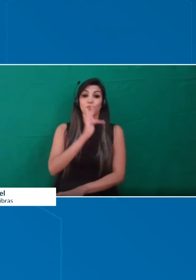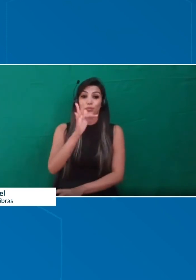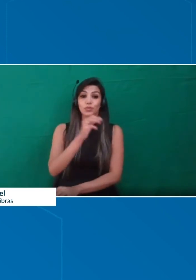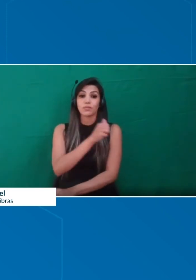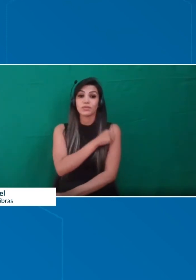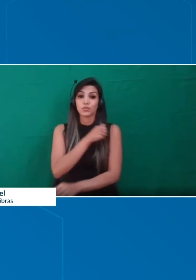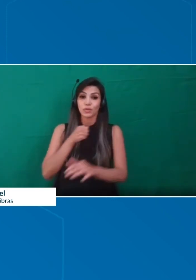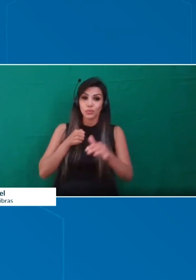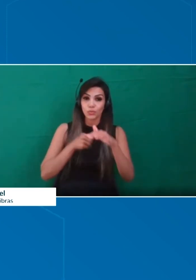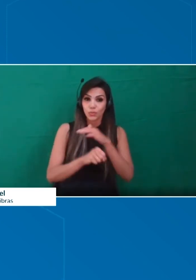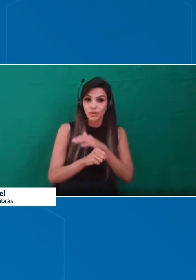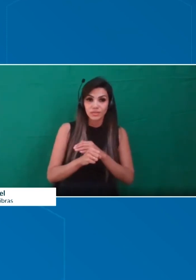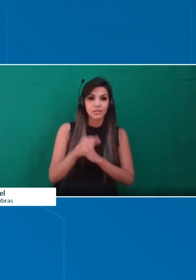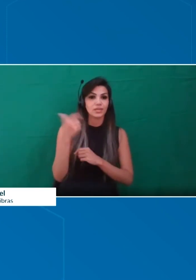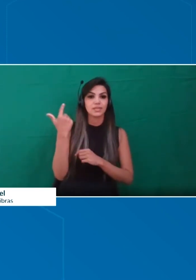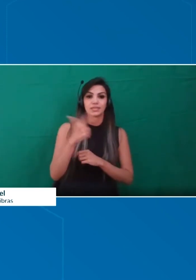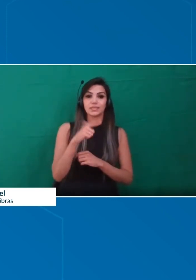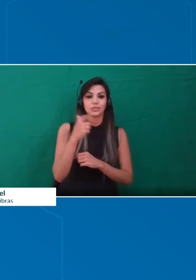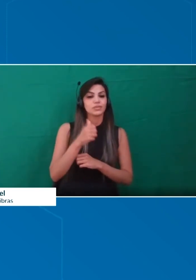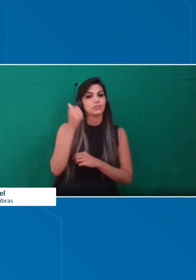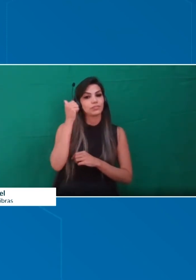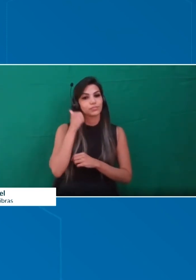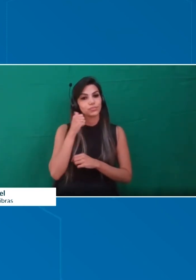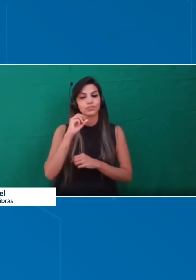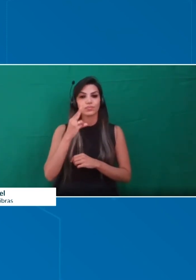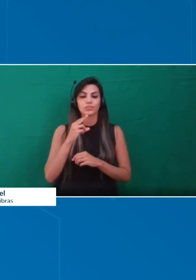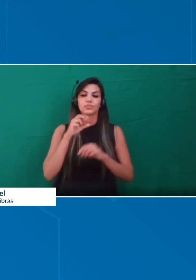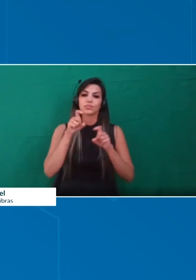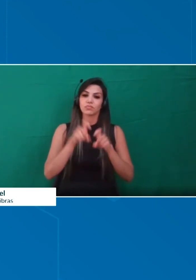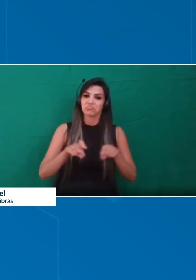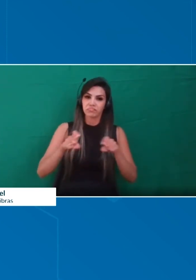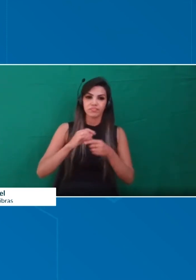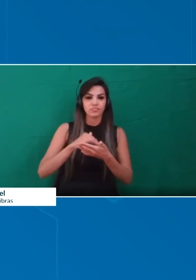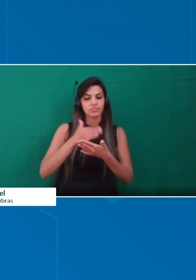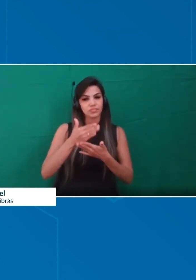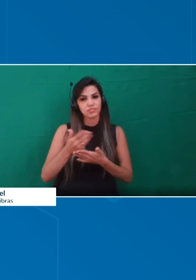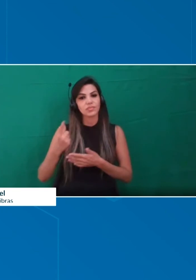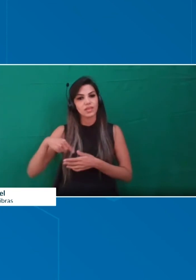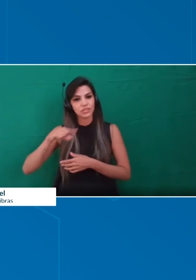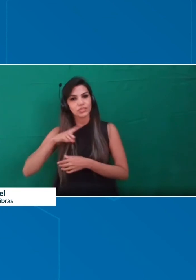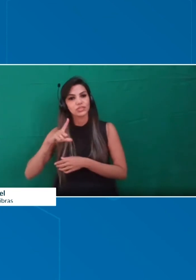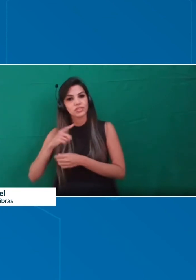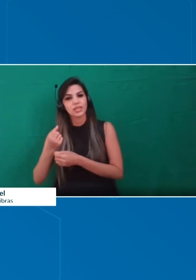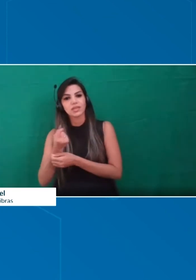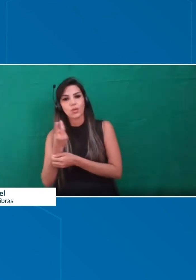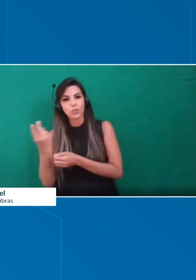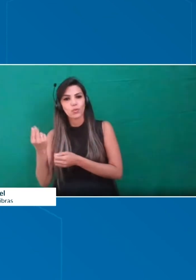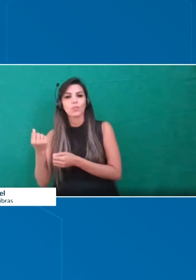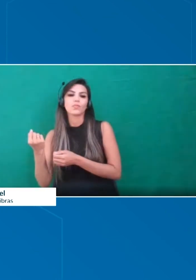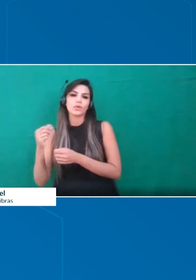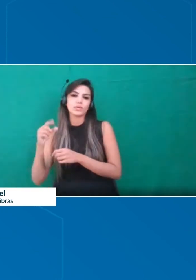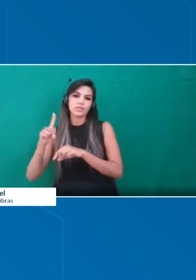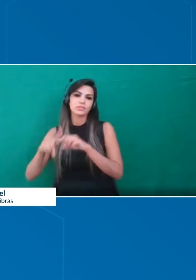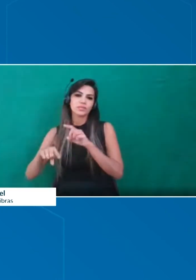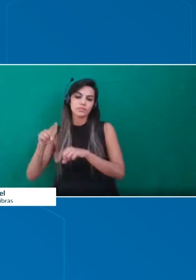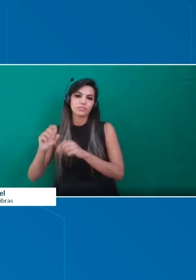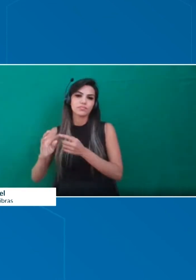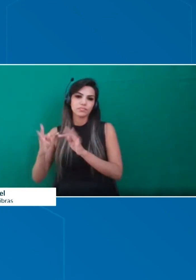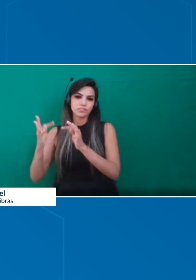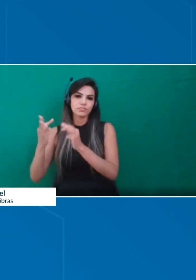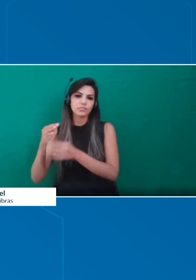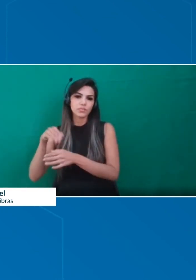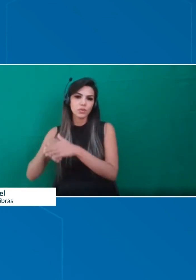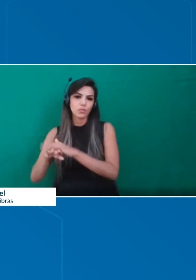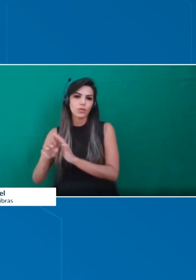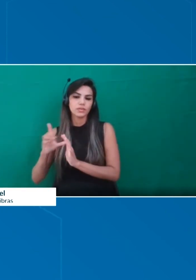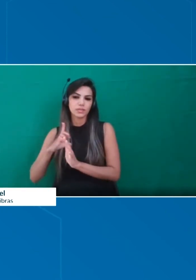tiver equipamentos, num primeiro momento a gente ainda vai conseguir atender. E, é claro, se precisar de mais, nós vamos de novo para a luta